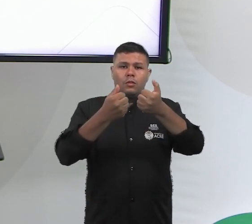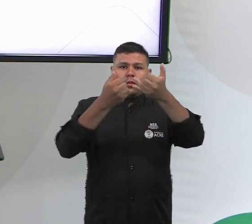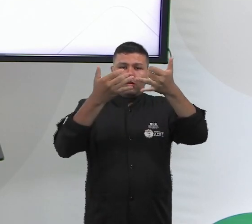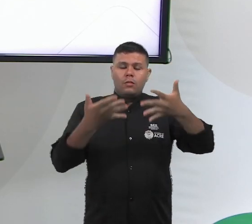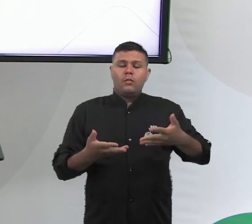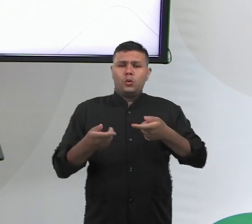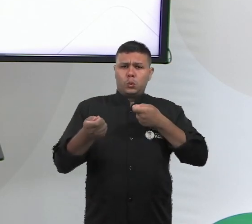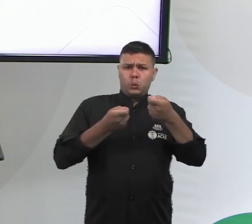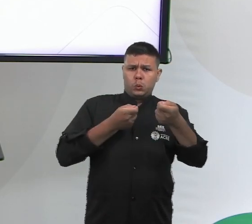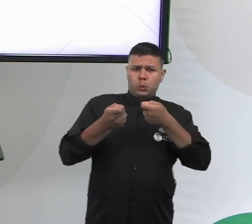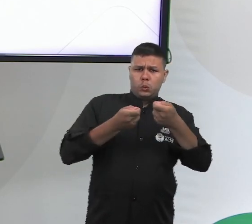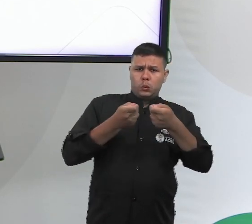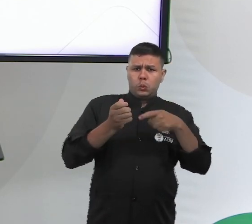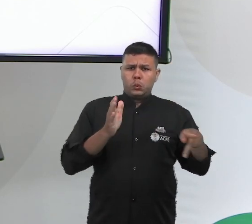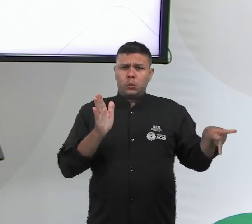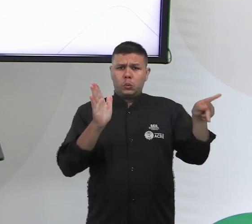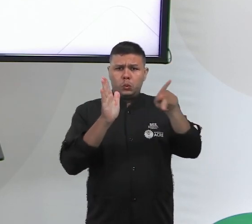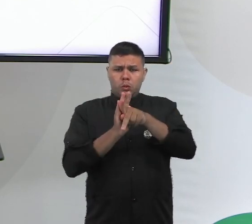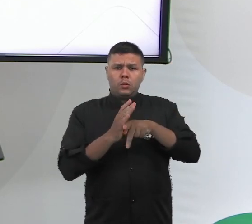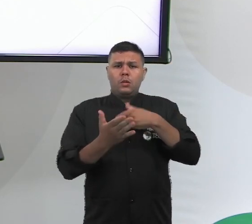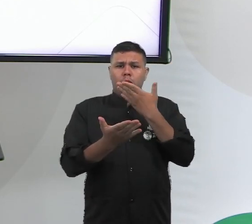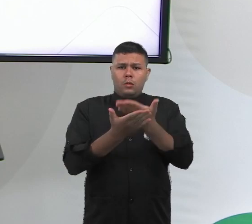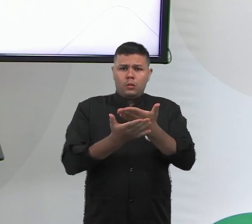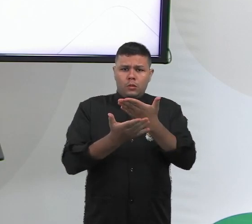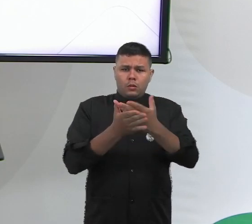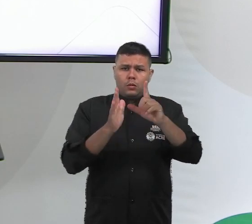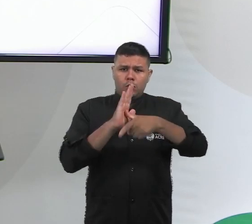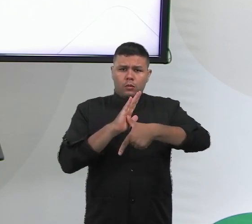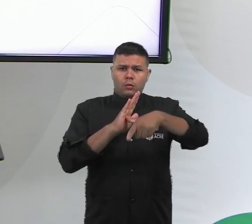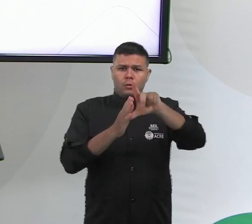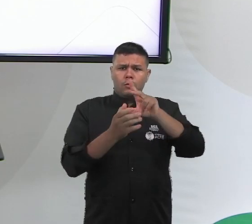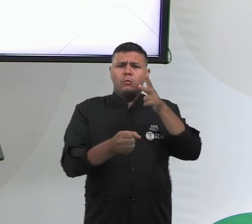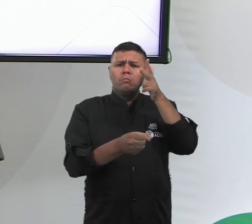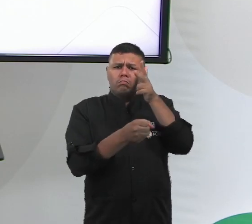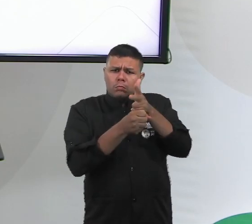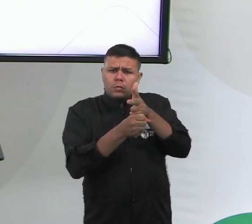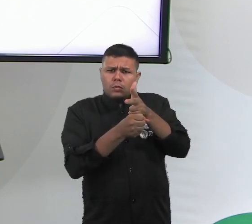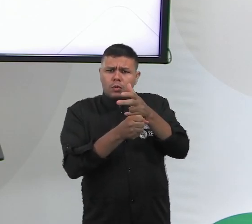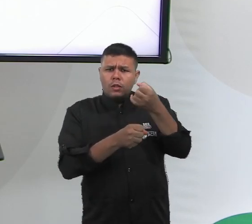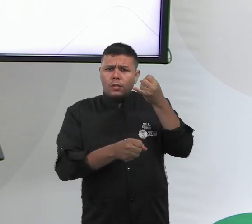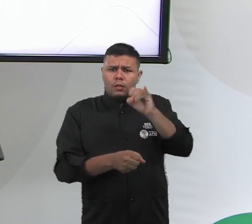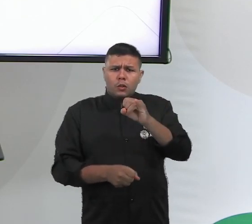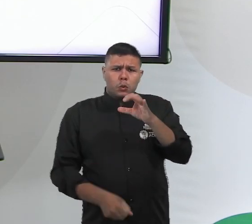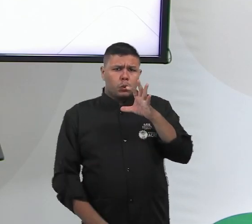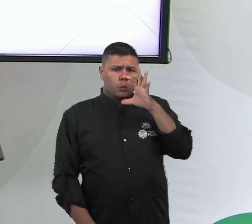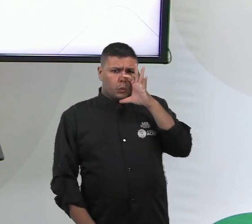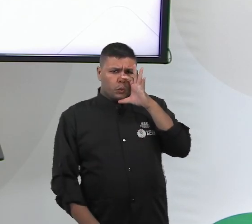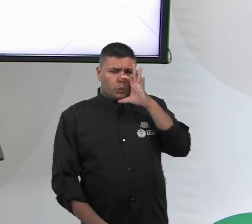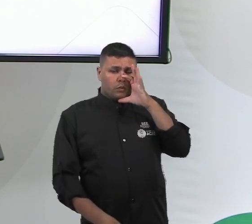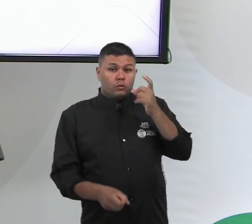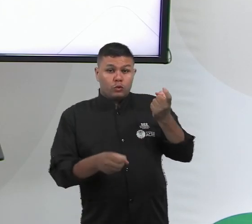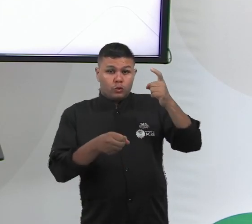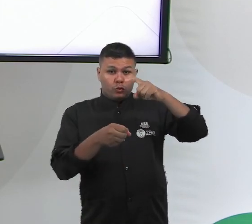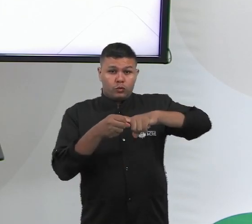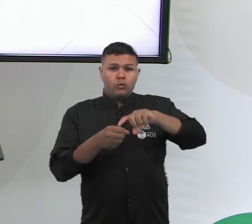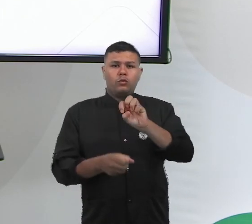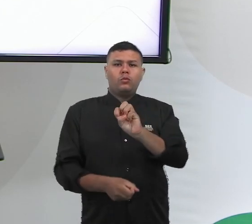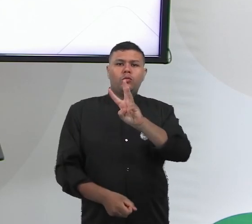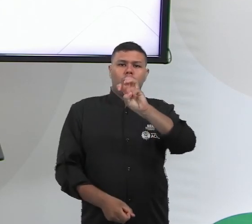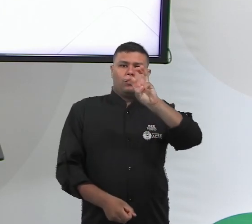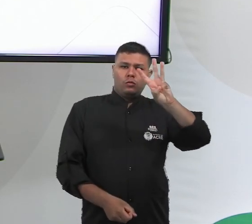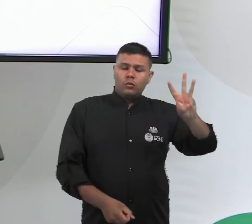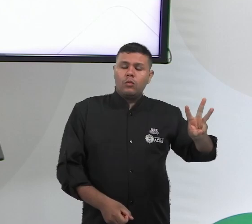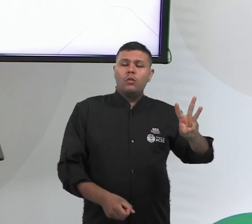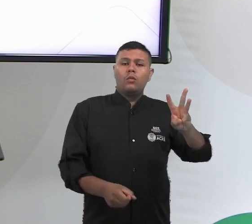autorregulação. Na aula anterior nós vimos um vídeo aí, se você não viu esse vídeo, eu peço que você volte lá na plataforma, acesse o